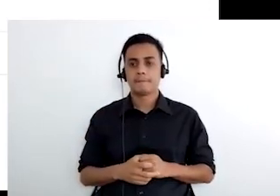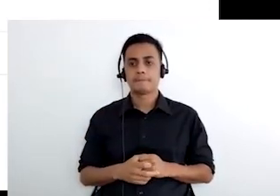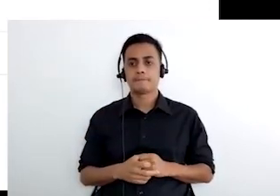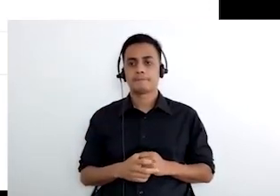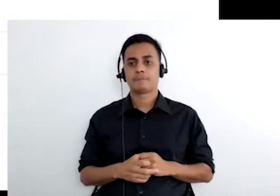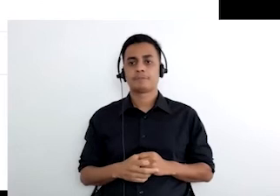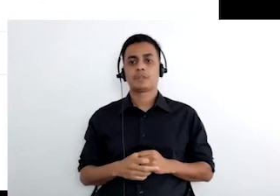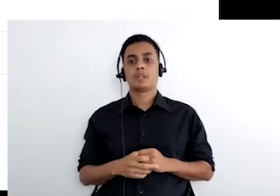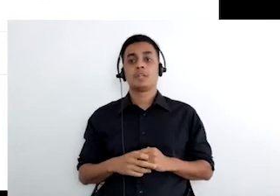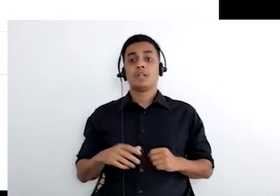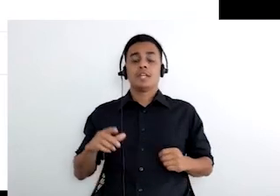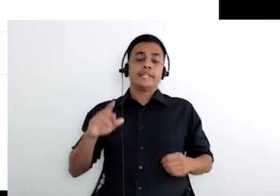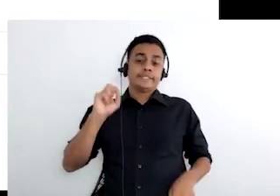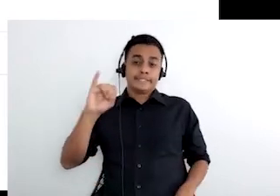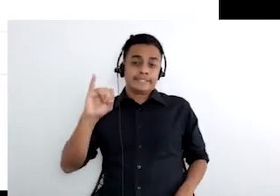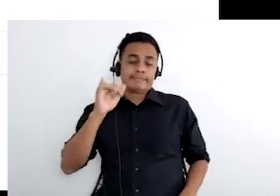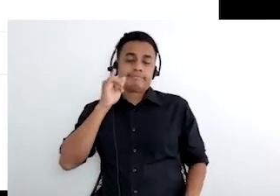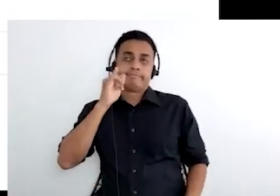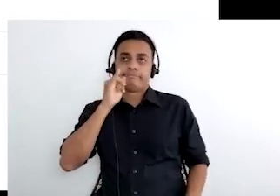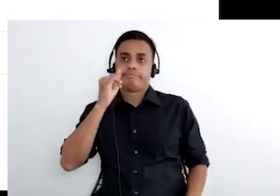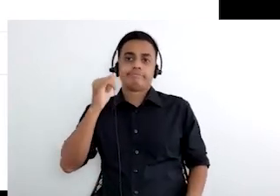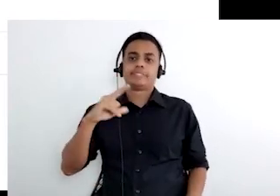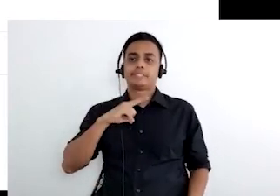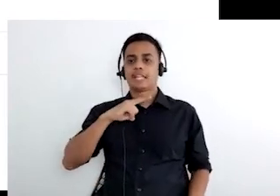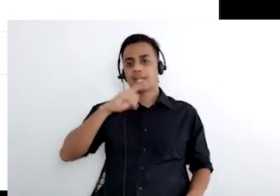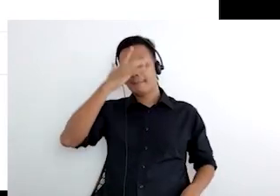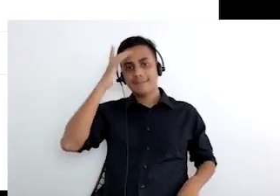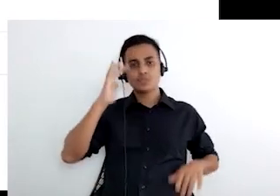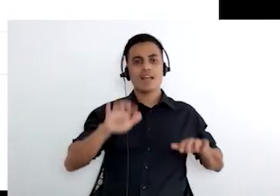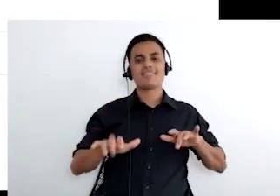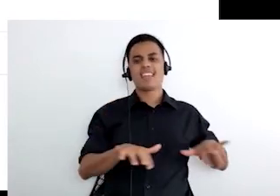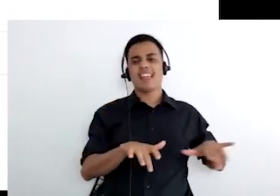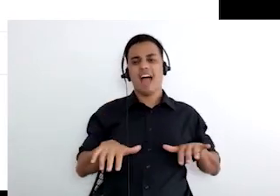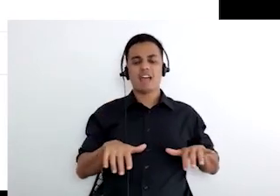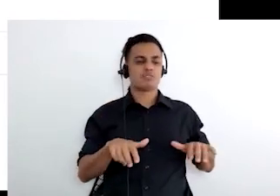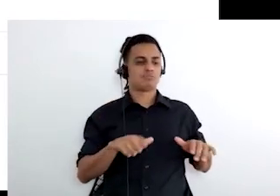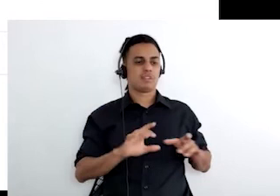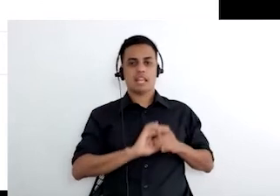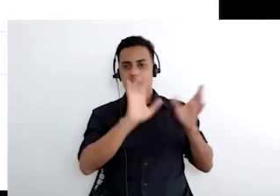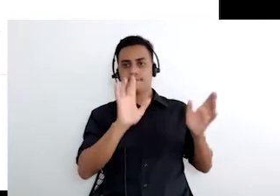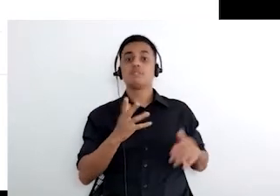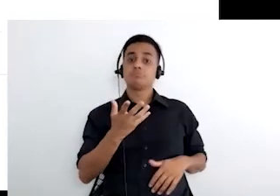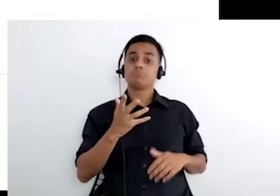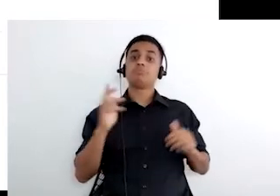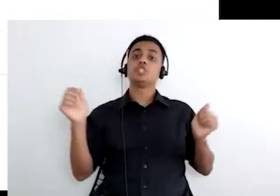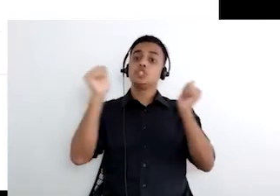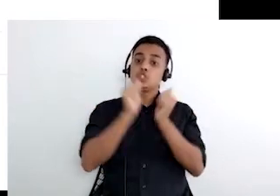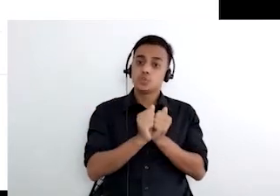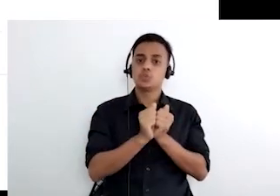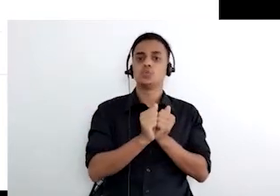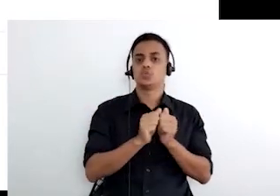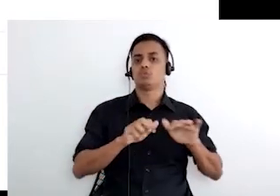tenho um guitarrista tocando, um tecladista tocando aleatoriamente o som, vamos tocar junto com aquelas notas que a gente colocou na harmonia, né?